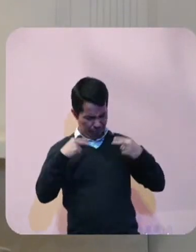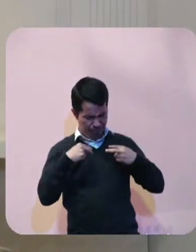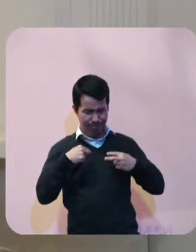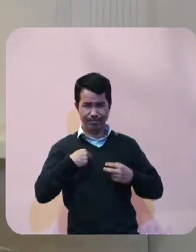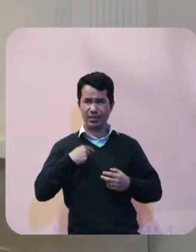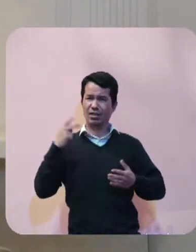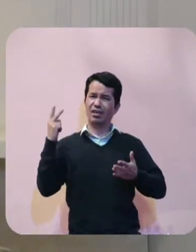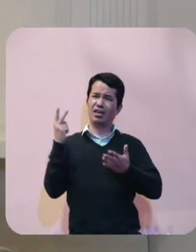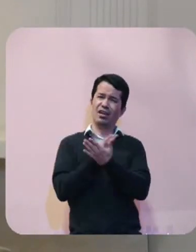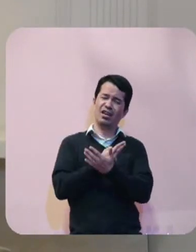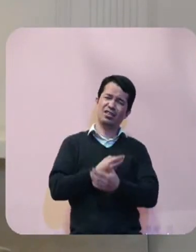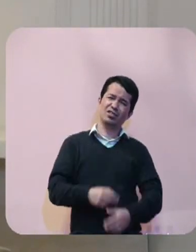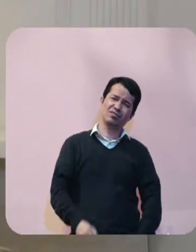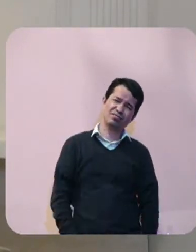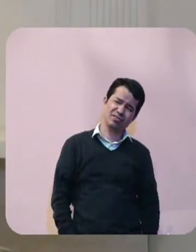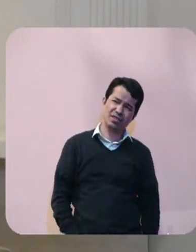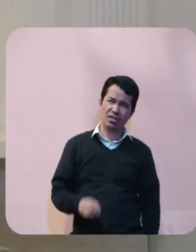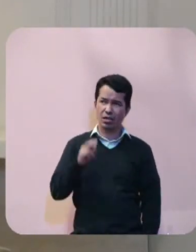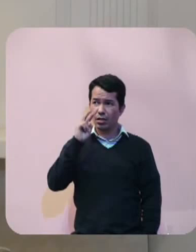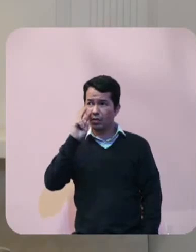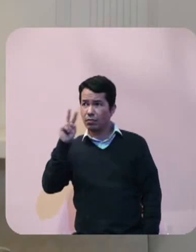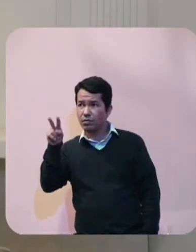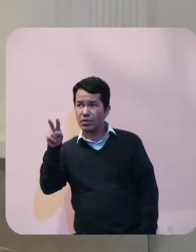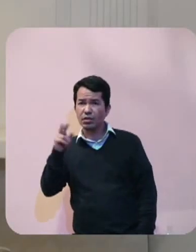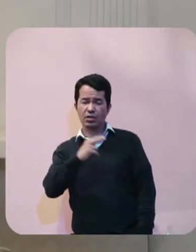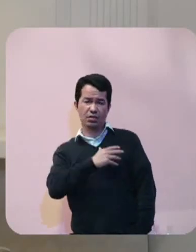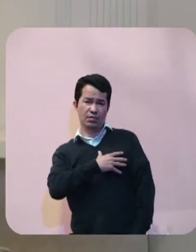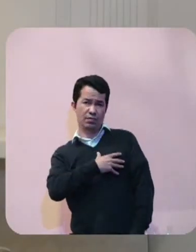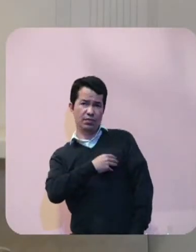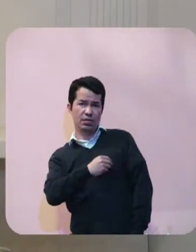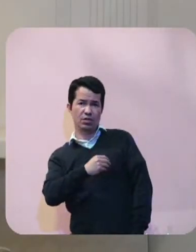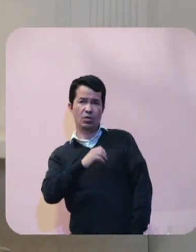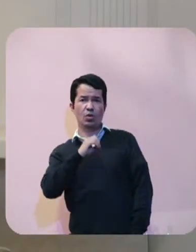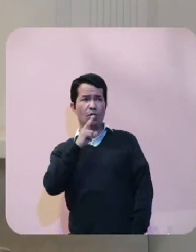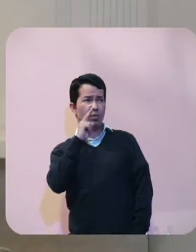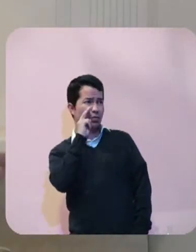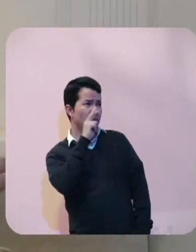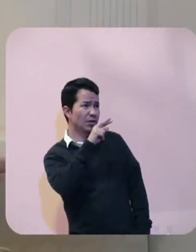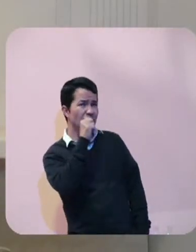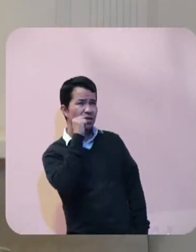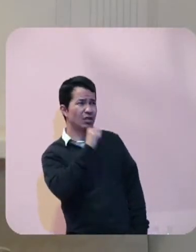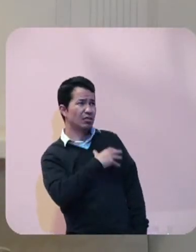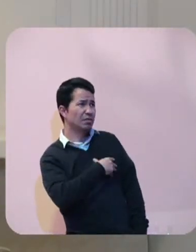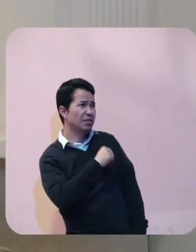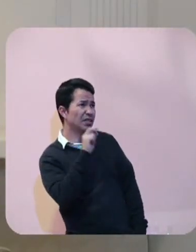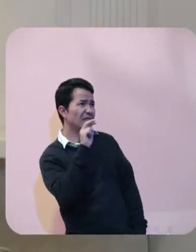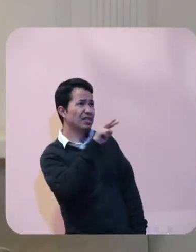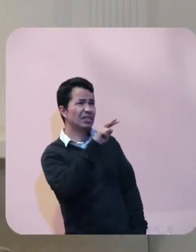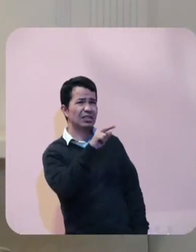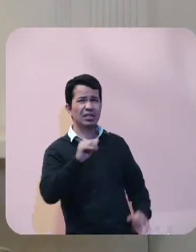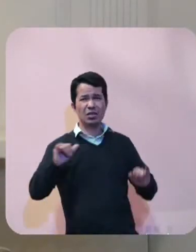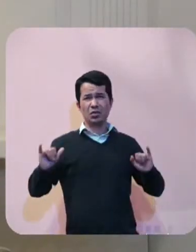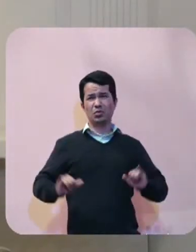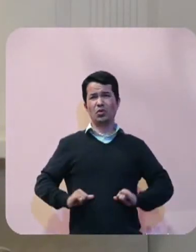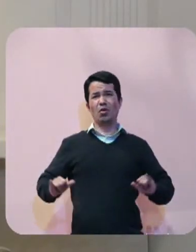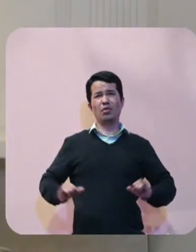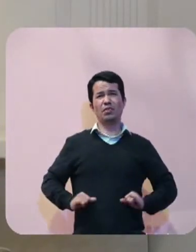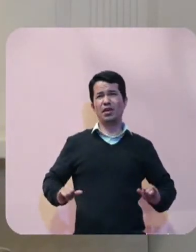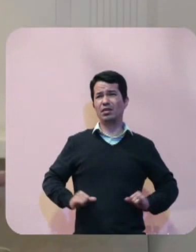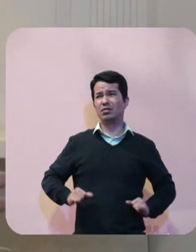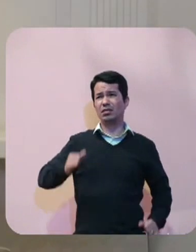vejo um filho meu ou uma filha sofrendo, e eu não sei o que fazer, e eu